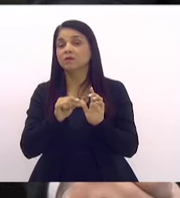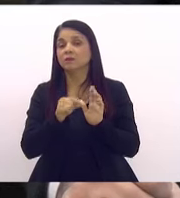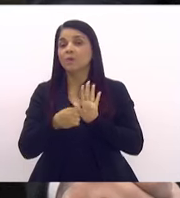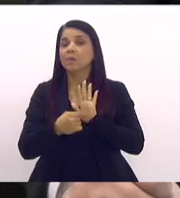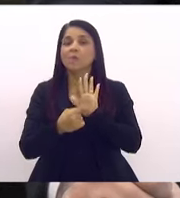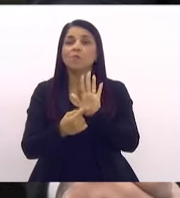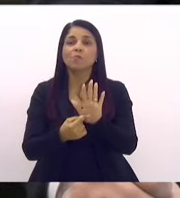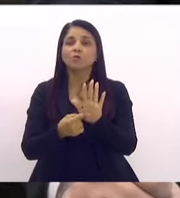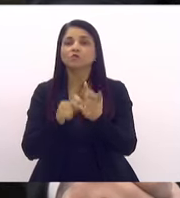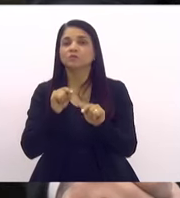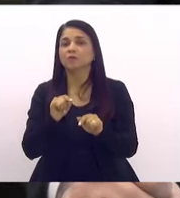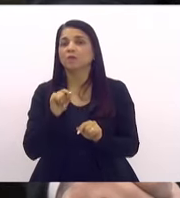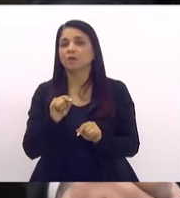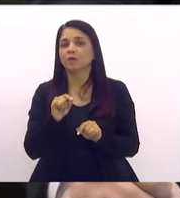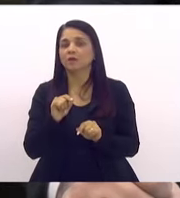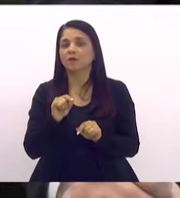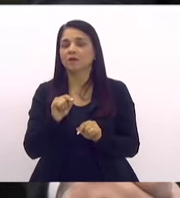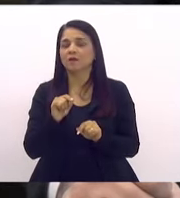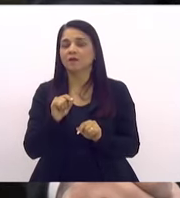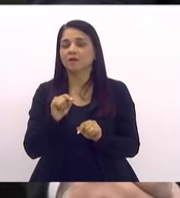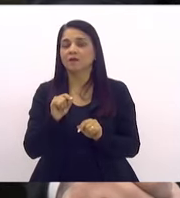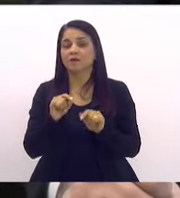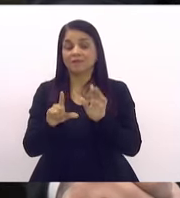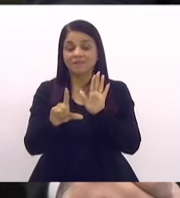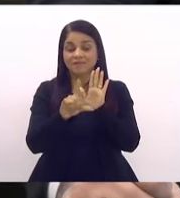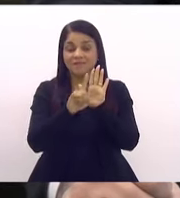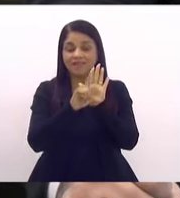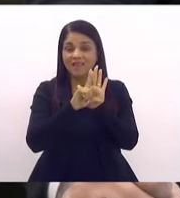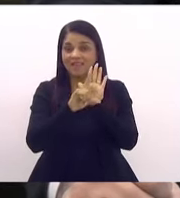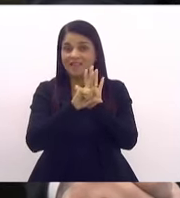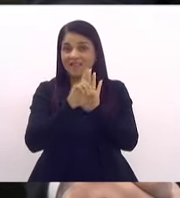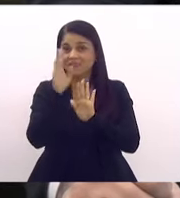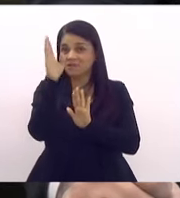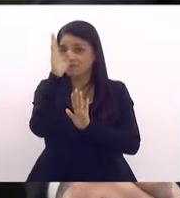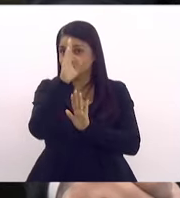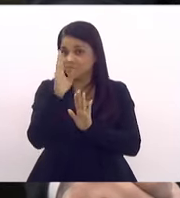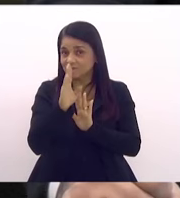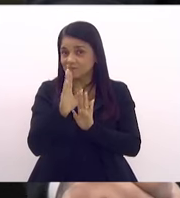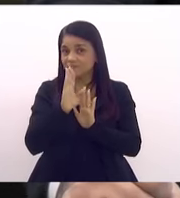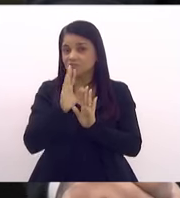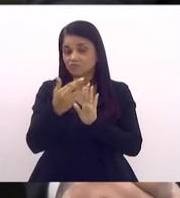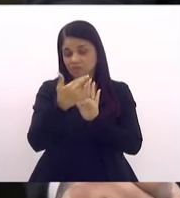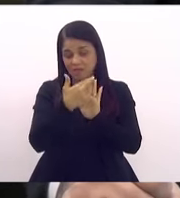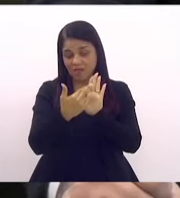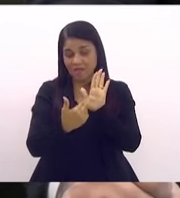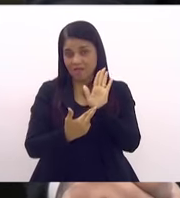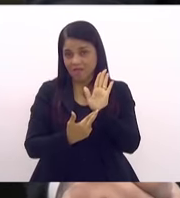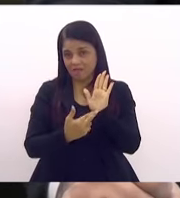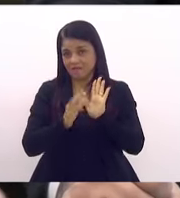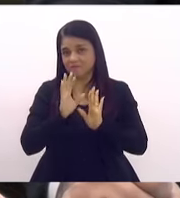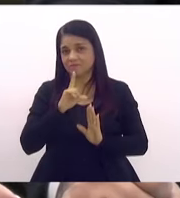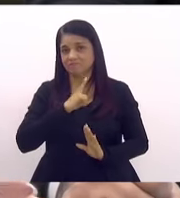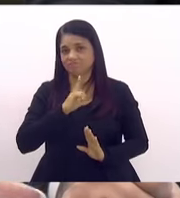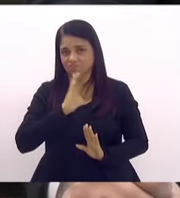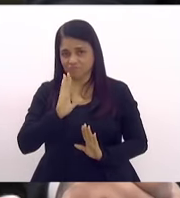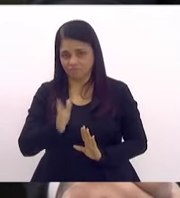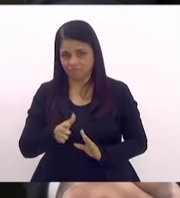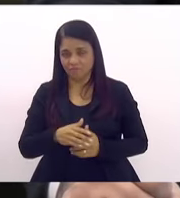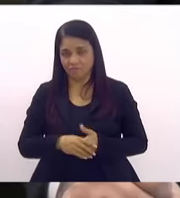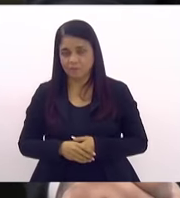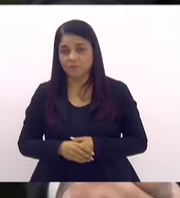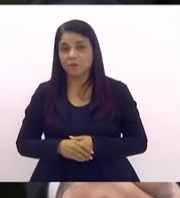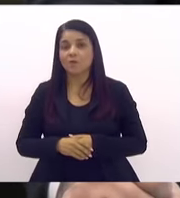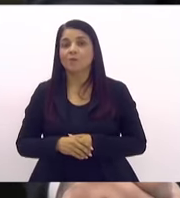né, aquilo que está dito na lei nacional como critério e norma. Então, quando